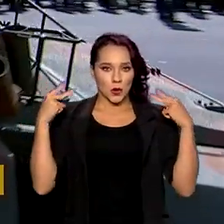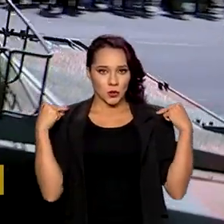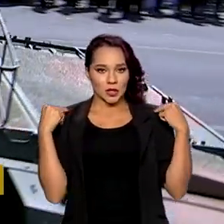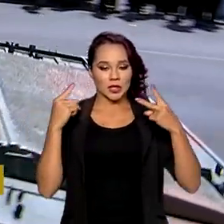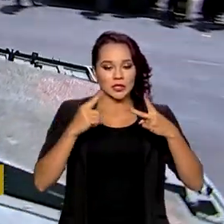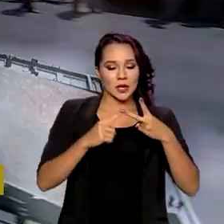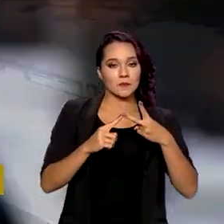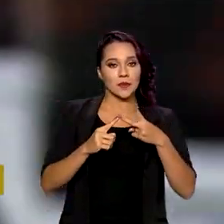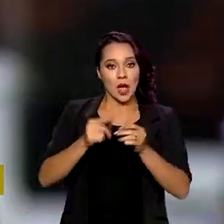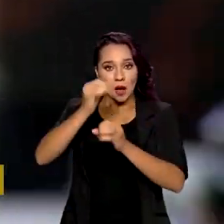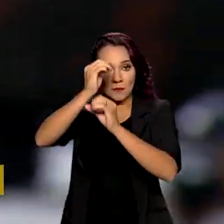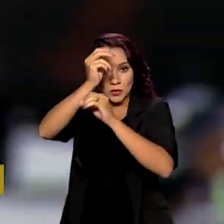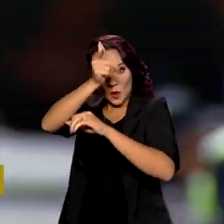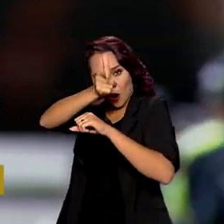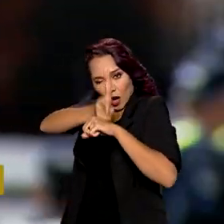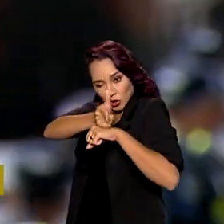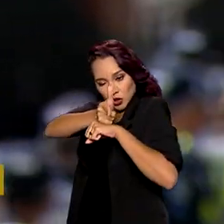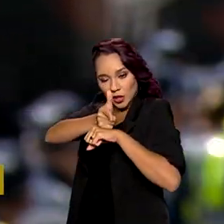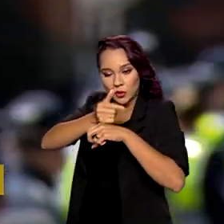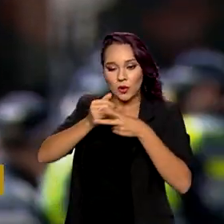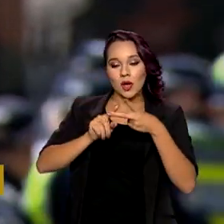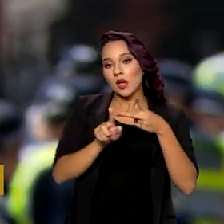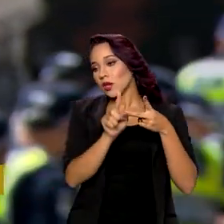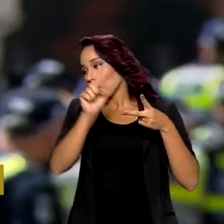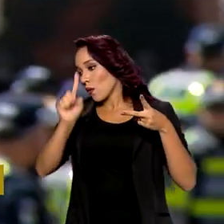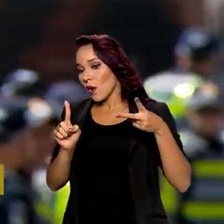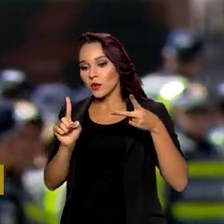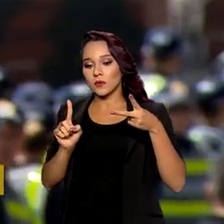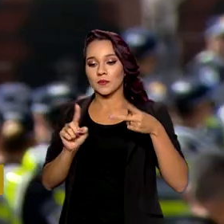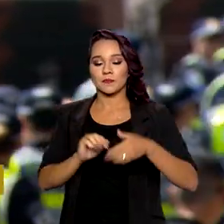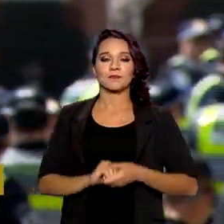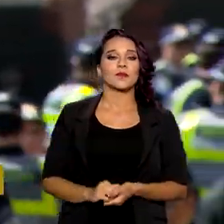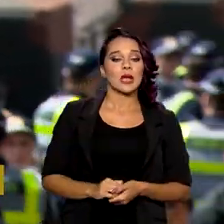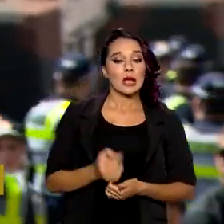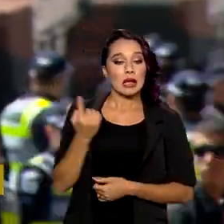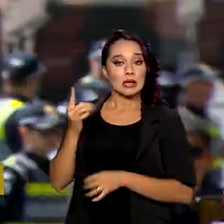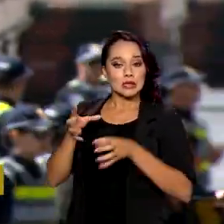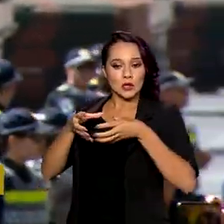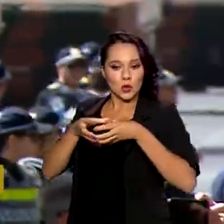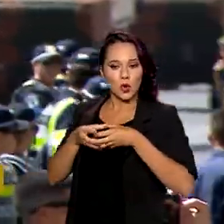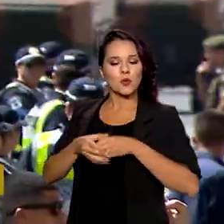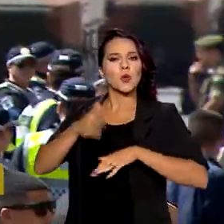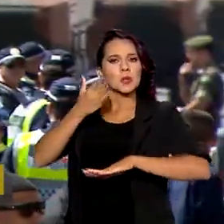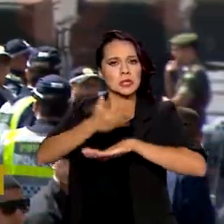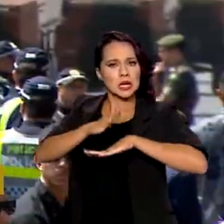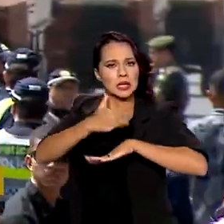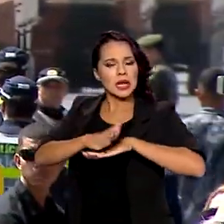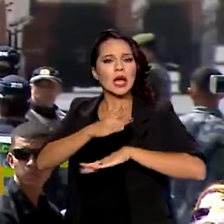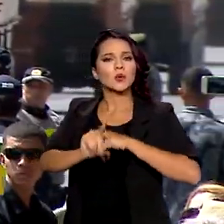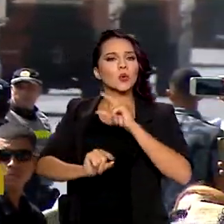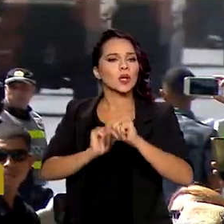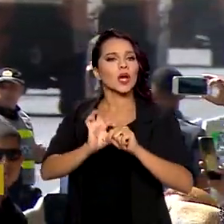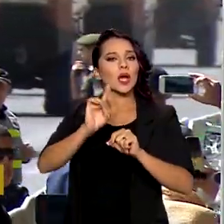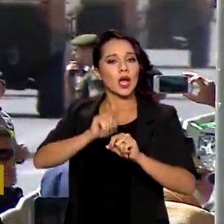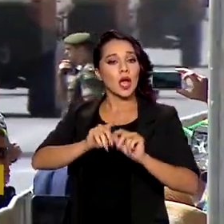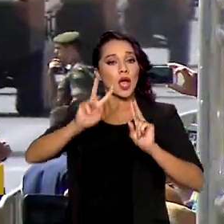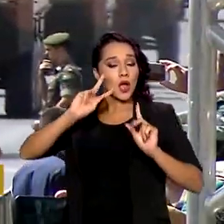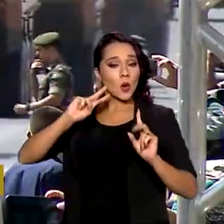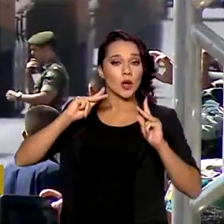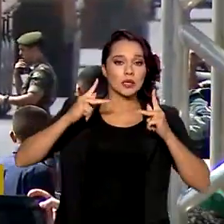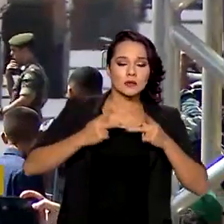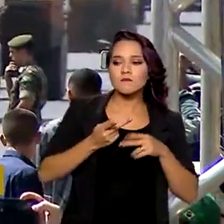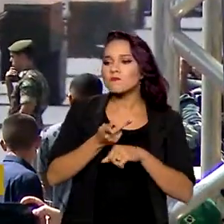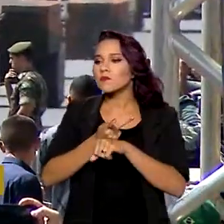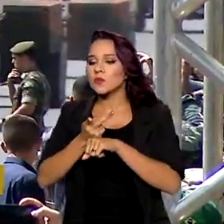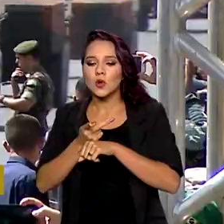atirador, o comandante do carro, dá para ver os 3 ali. Essa tropa aí é uma tropa apta a realizar reconhecimento,